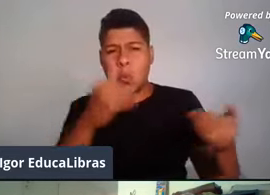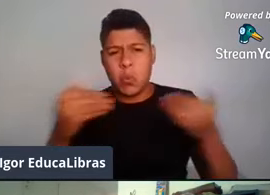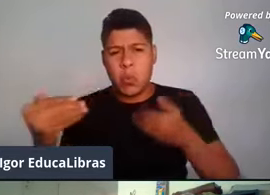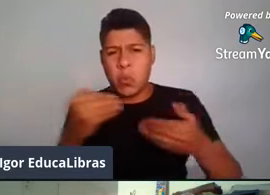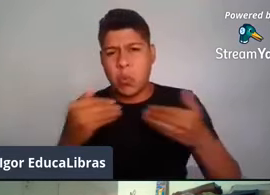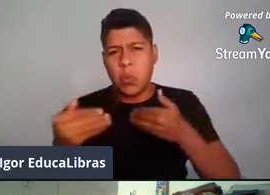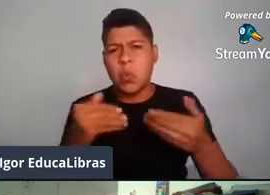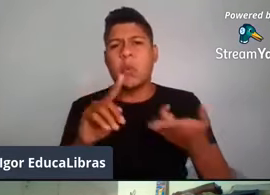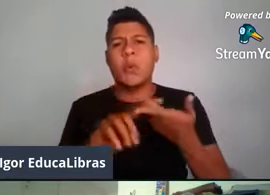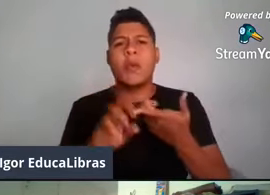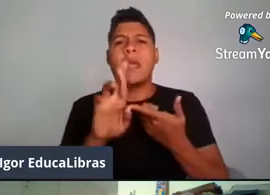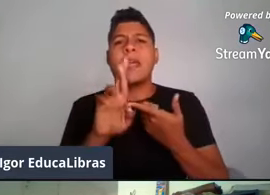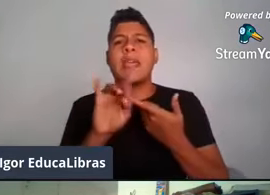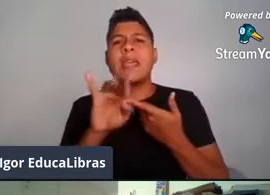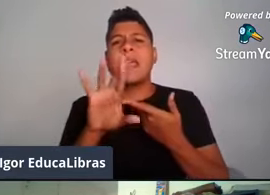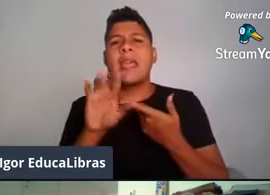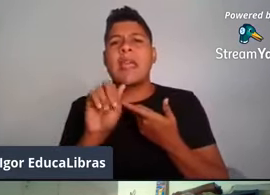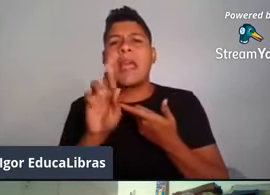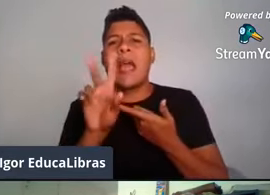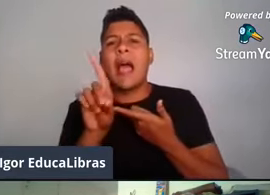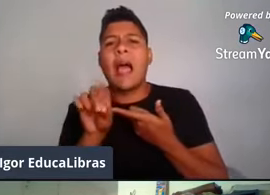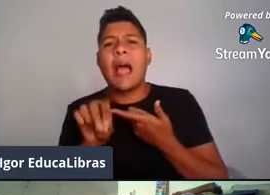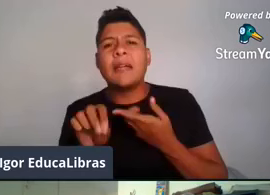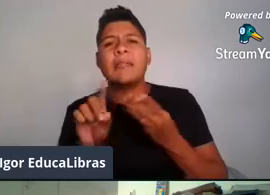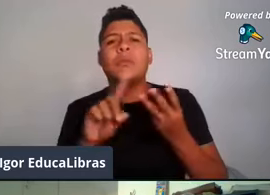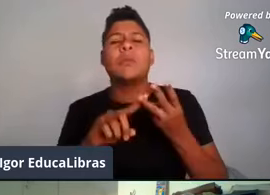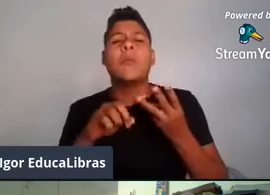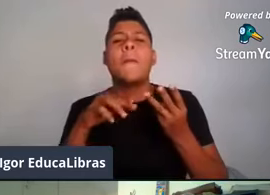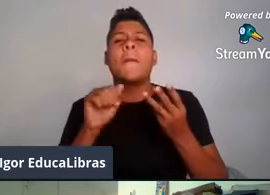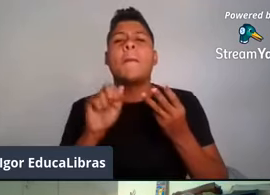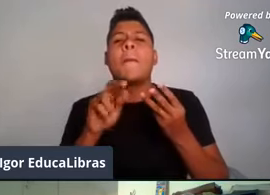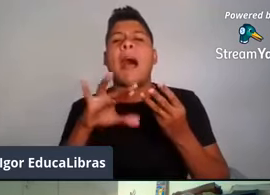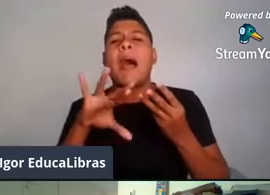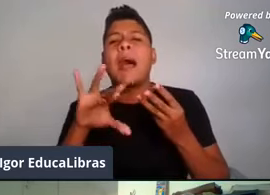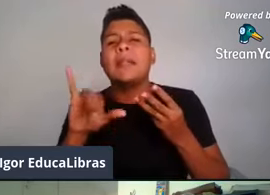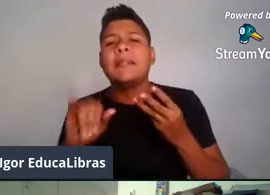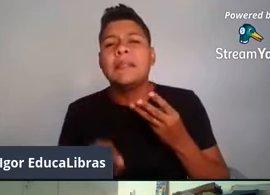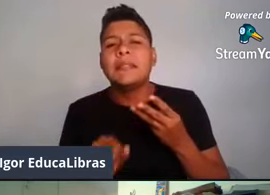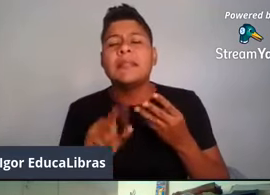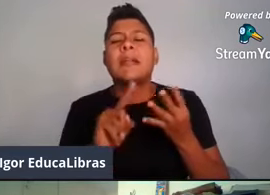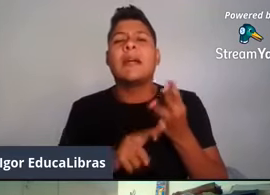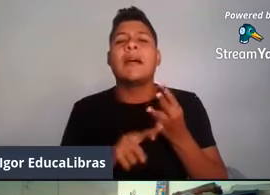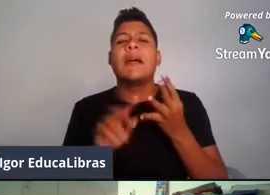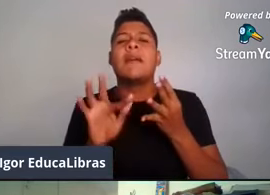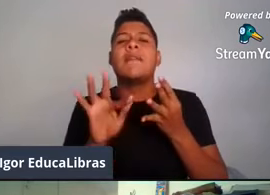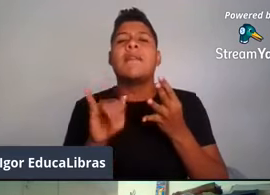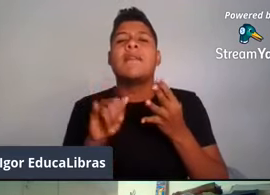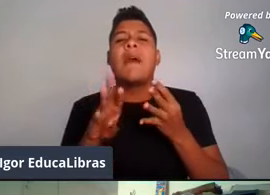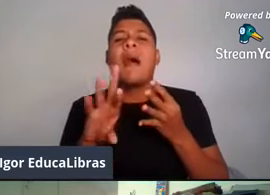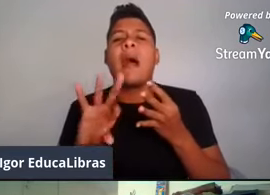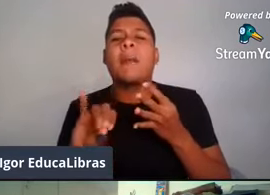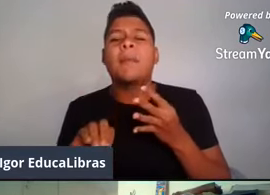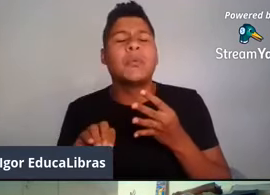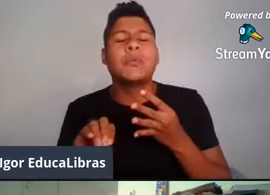Heidmann, a Márcia Sacchetti, Fábio Rocha Matos, ou seja,